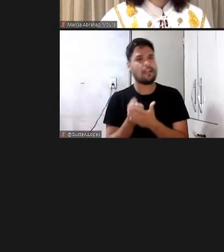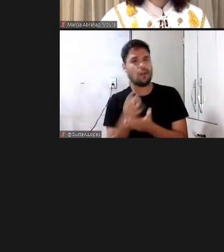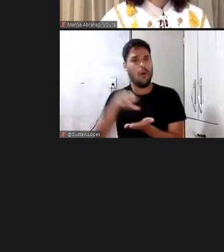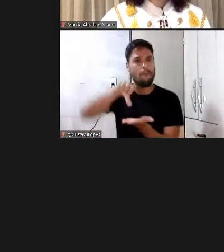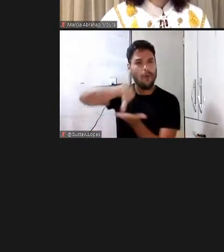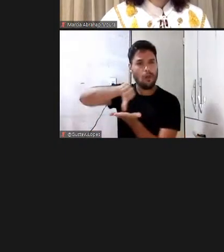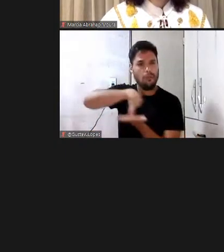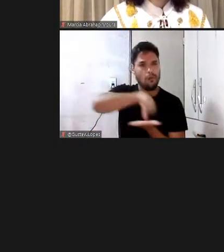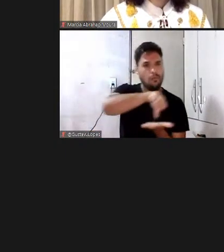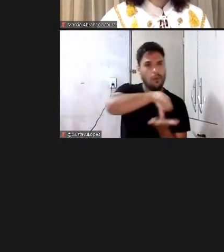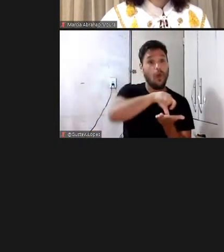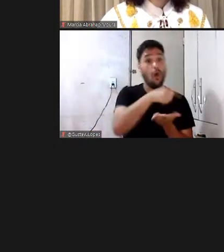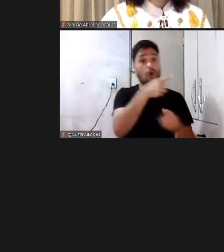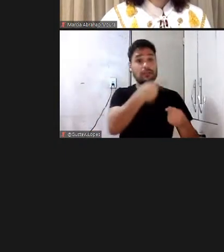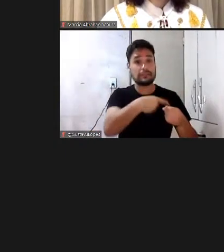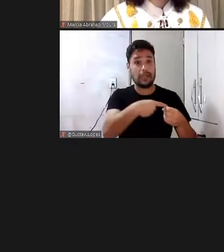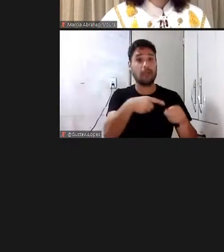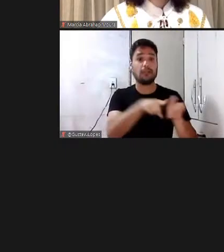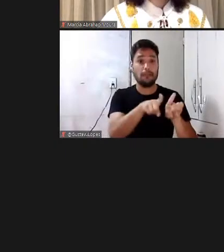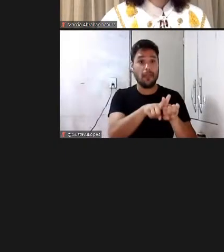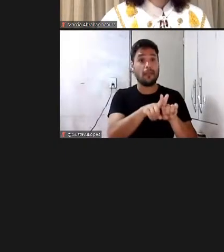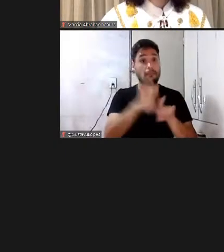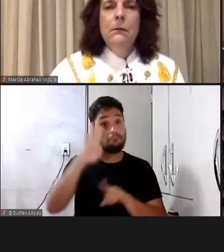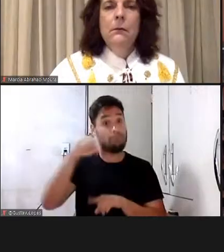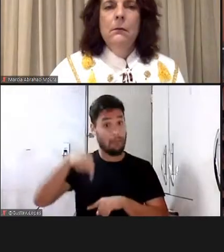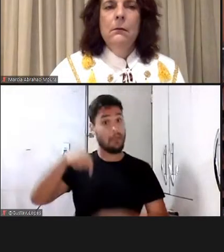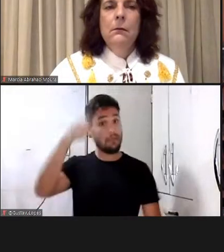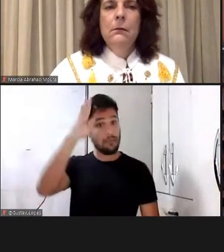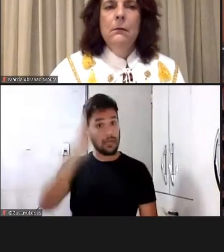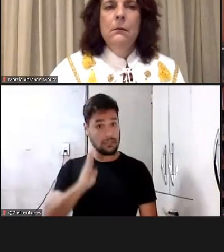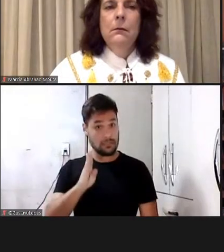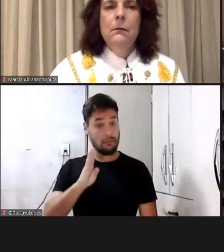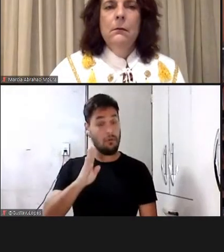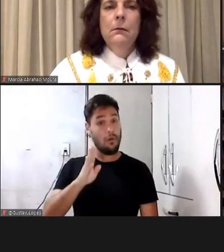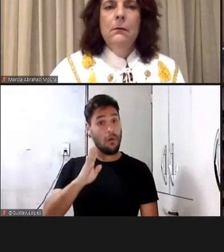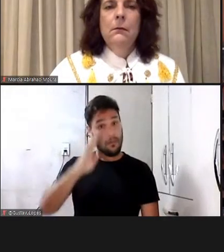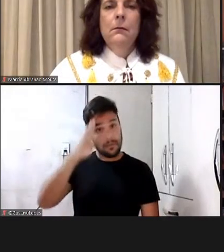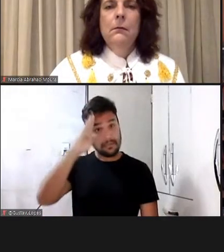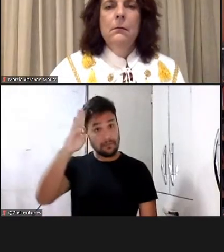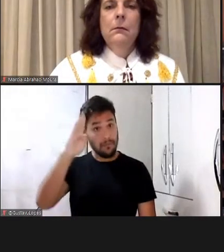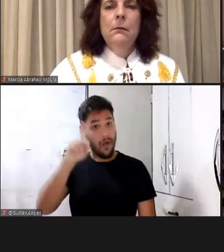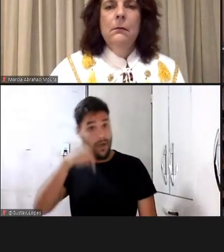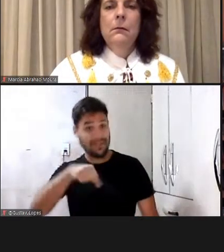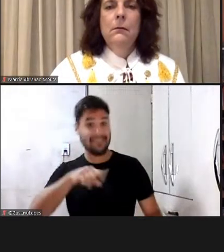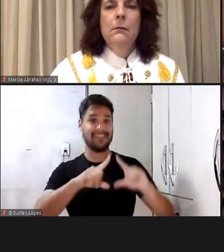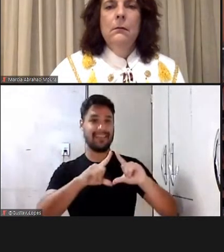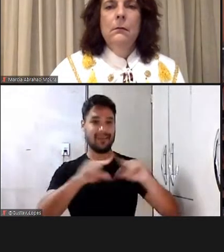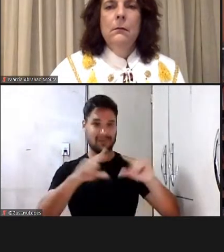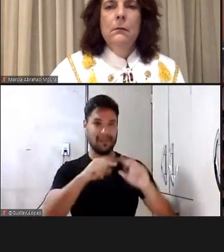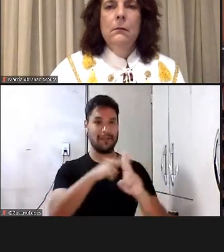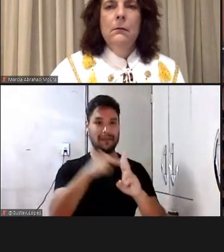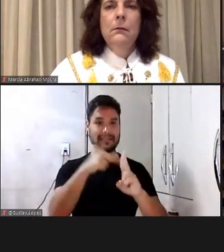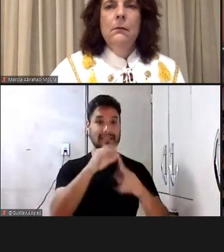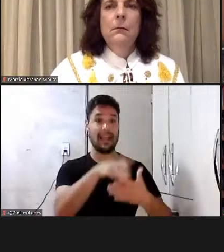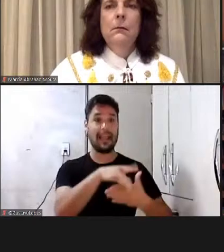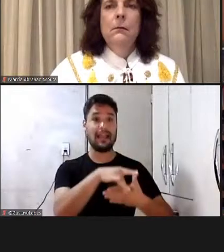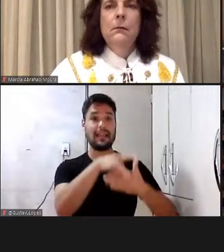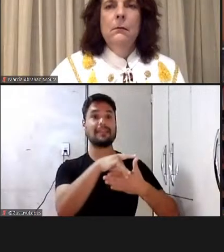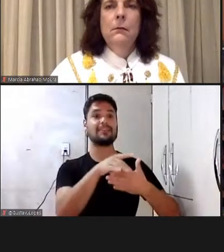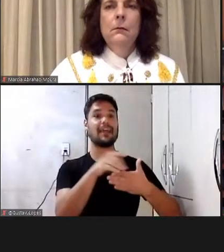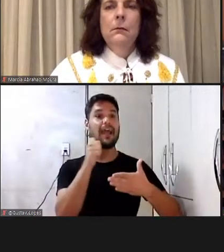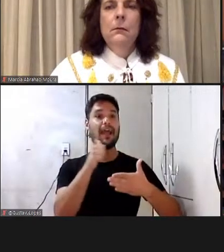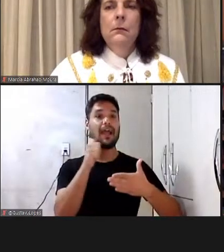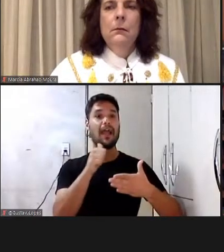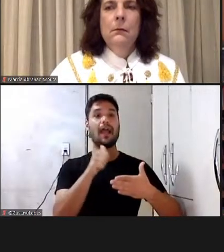mundo, incluindo-se o Brasil, e em particular na Universidade de Brasília, sob a liderança da proeminente linguista